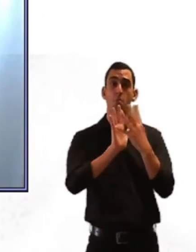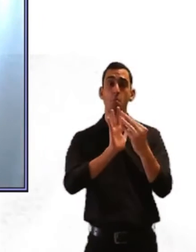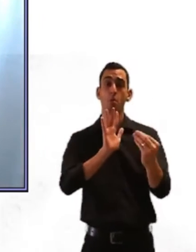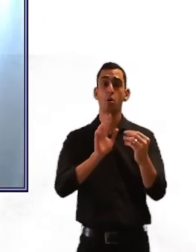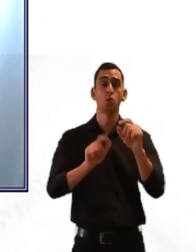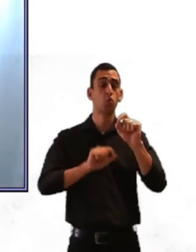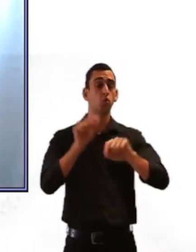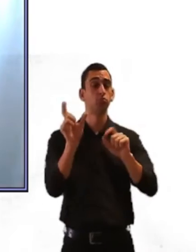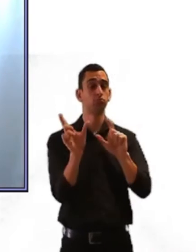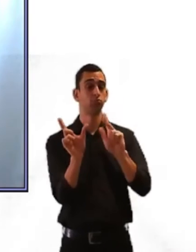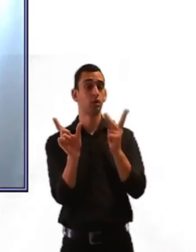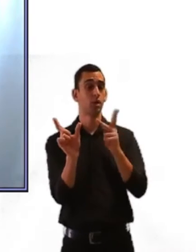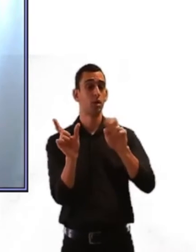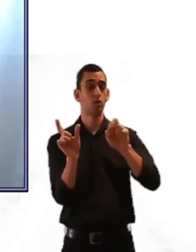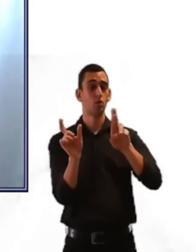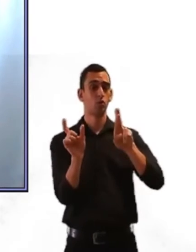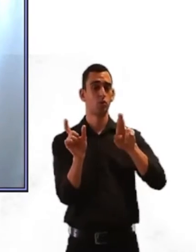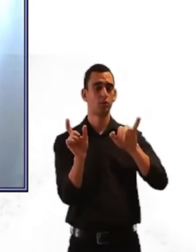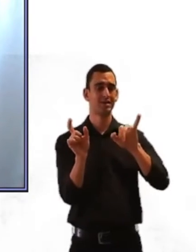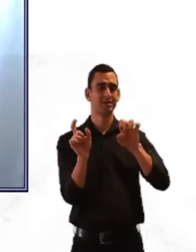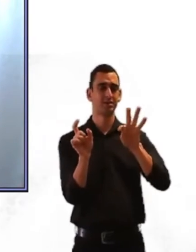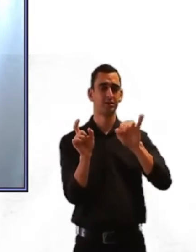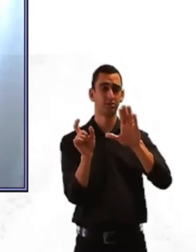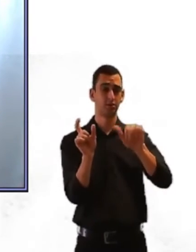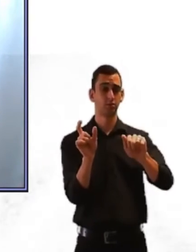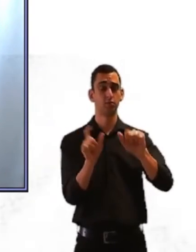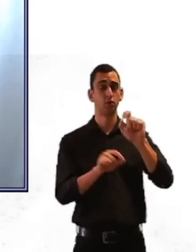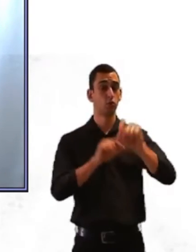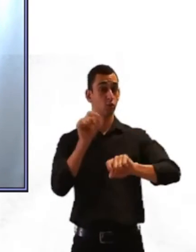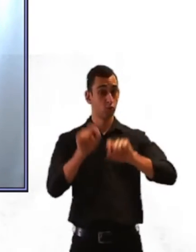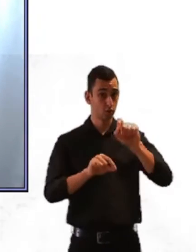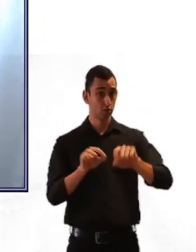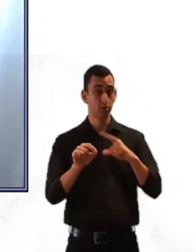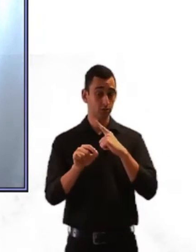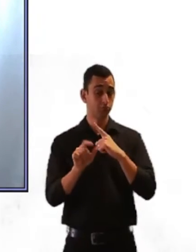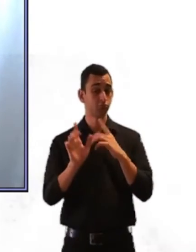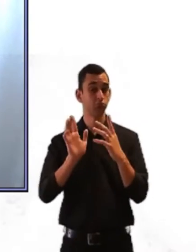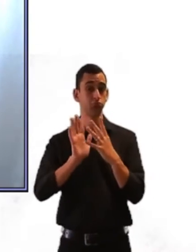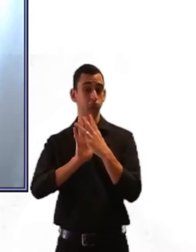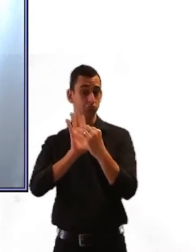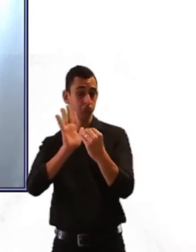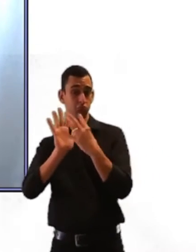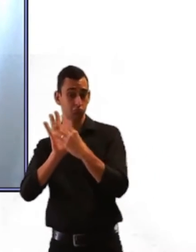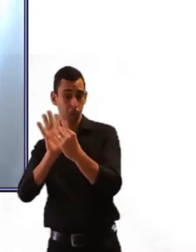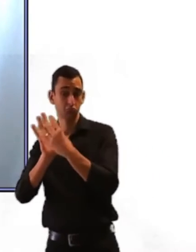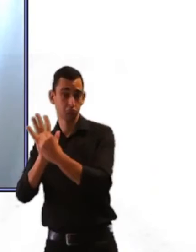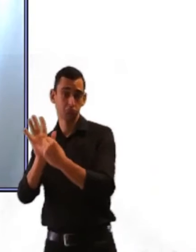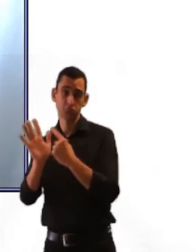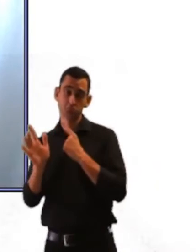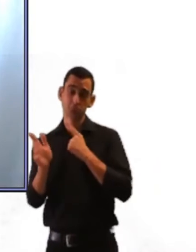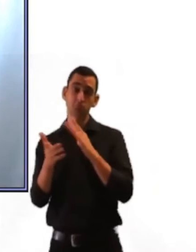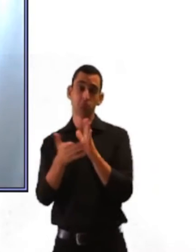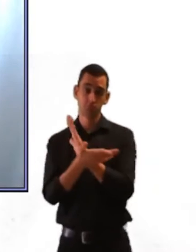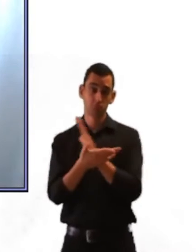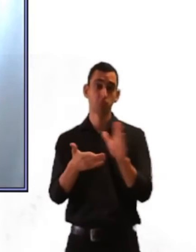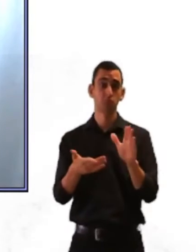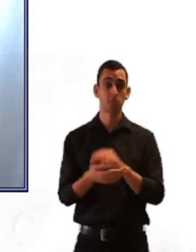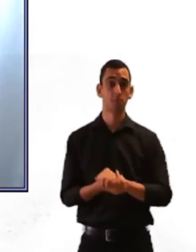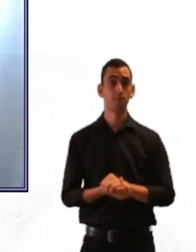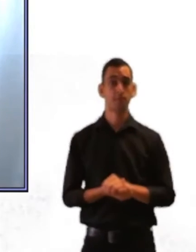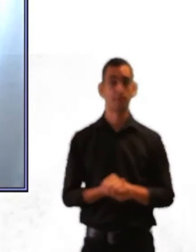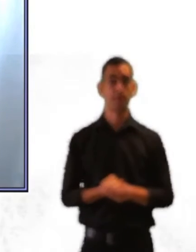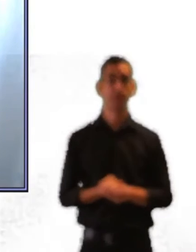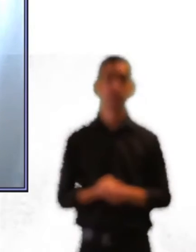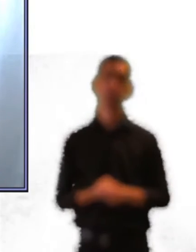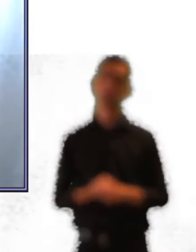uma heurística. Então, eles sustentam isso, tentam instituir padrões, estándares probatórios, né? A gente vê isso,